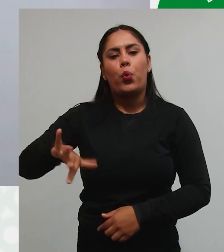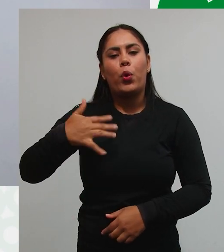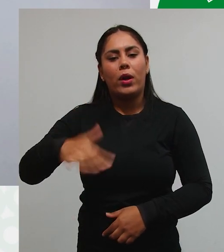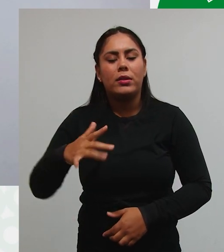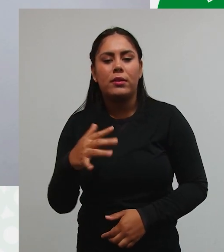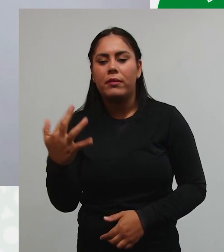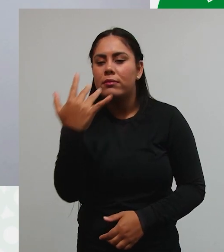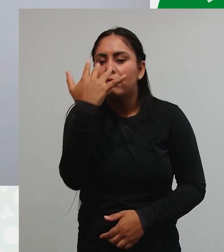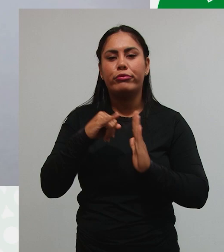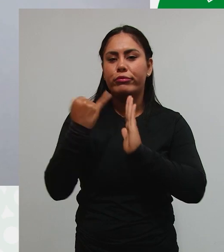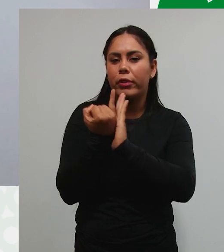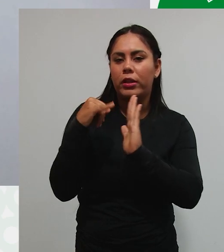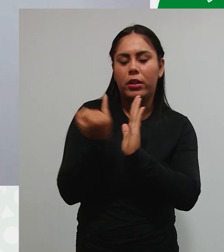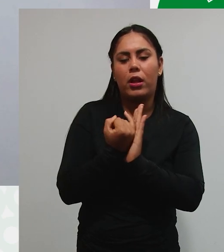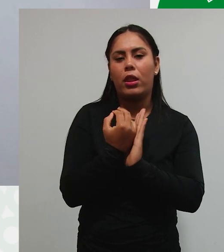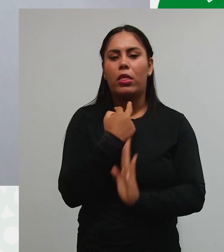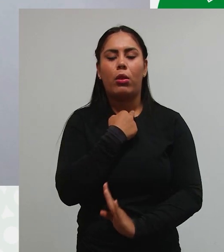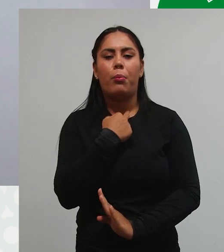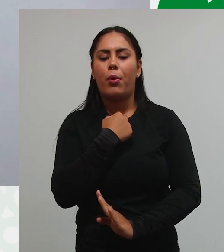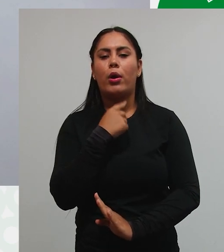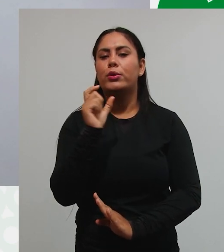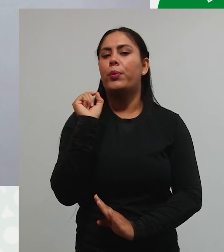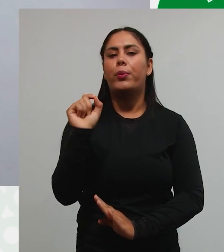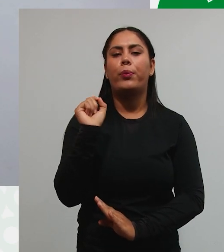é uma loucura a aula dessa pessoa.